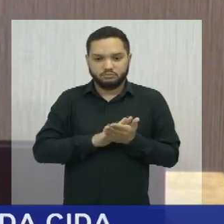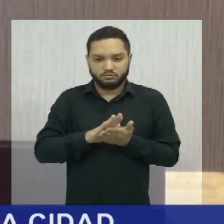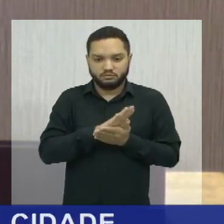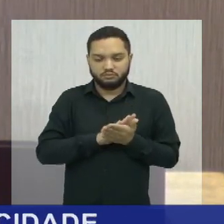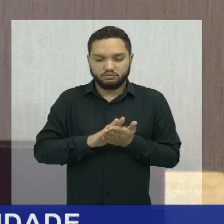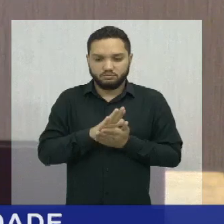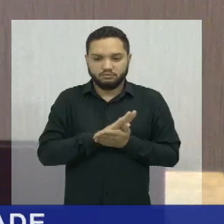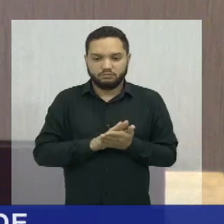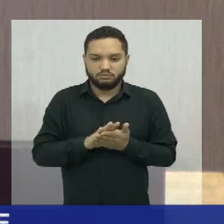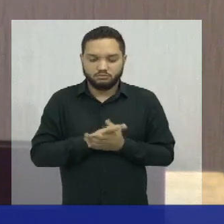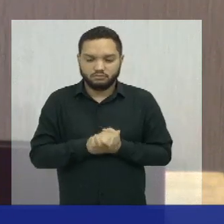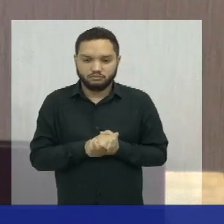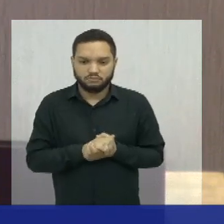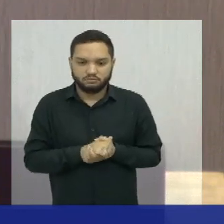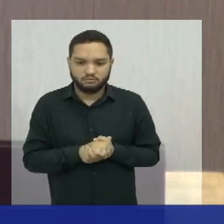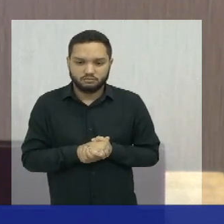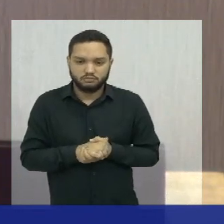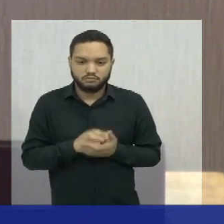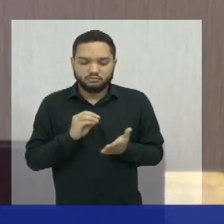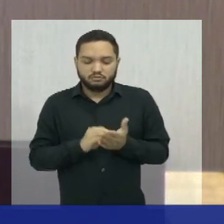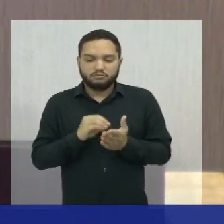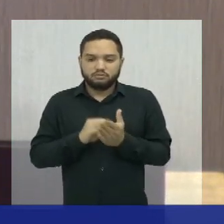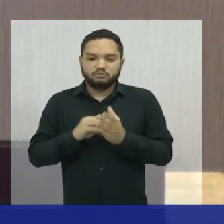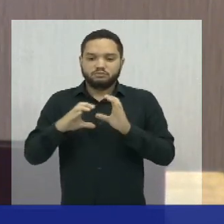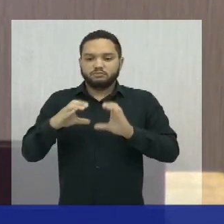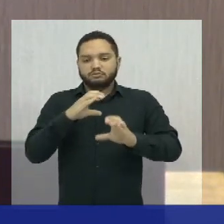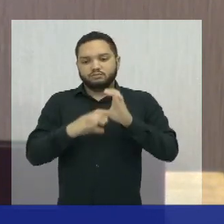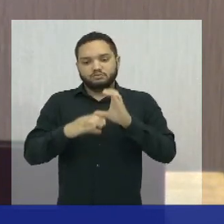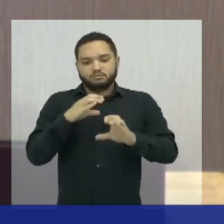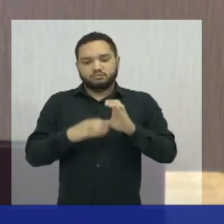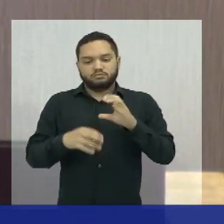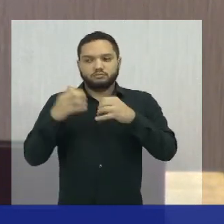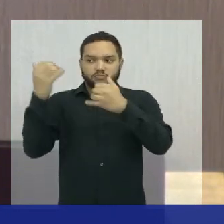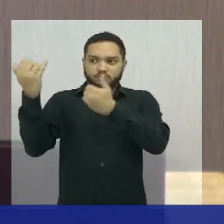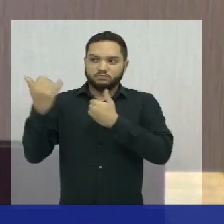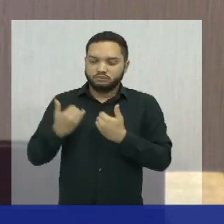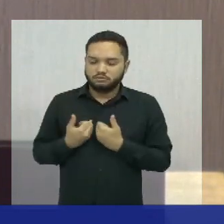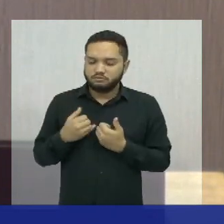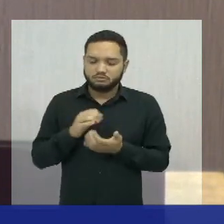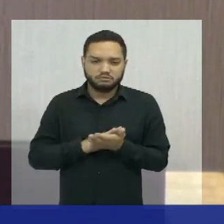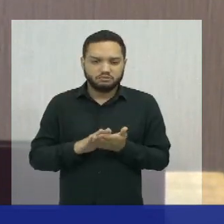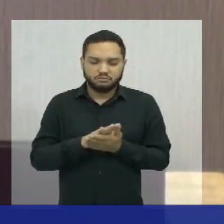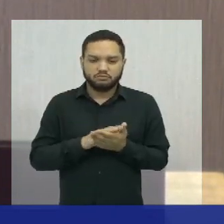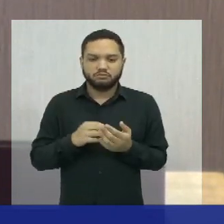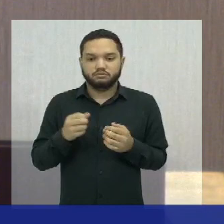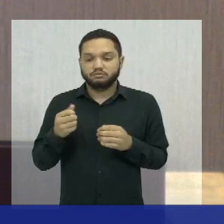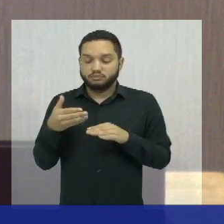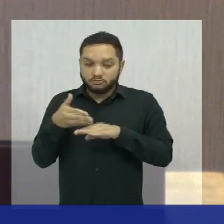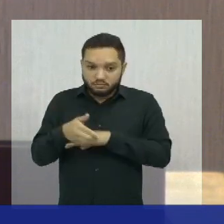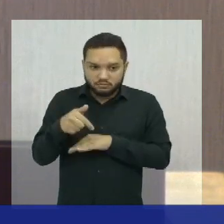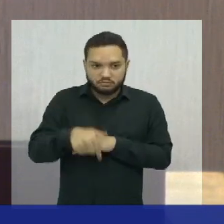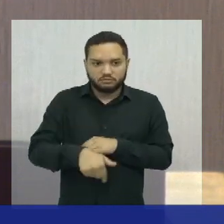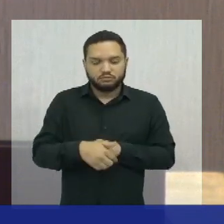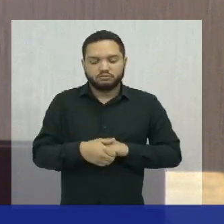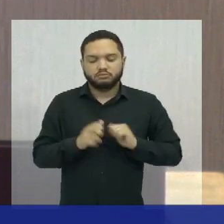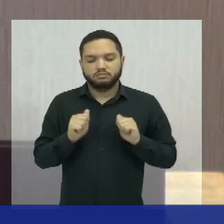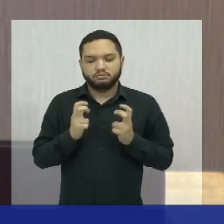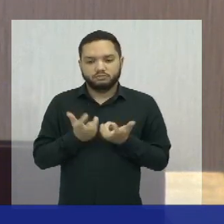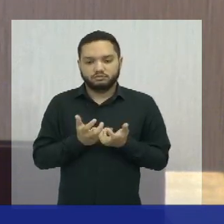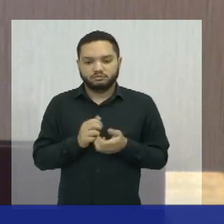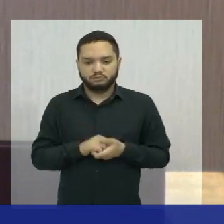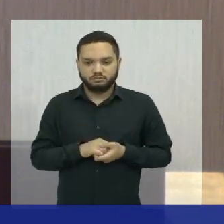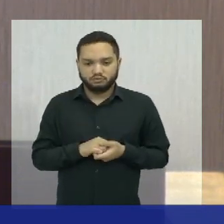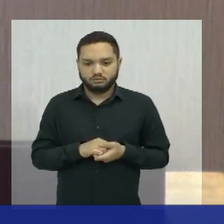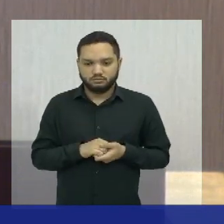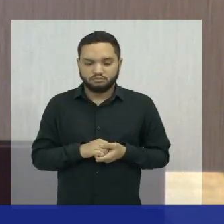vontade, por falta dessa comunicação chegar até a gente e a gente poder estar presente. E vejam só, por